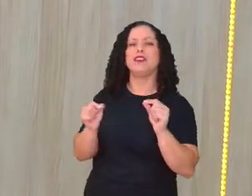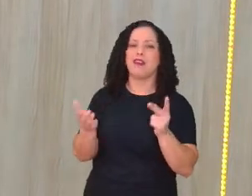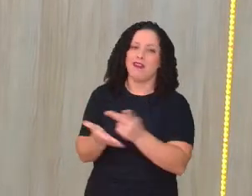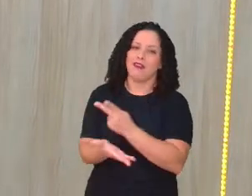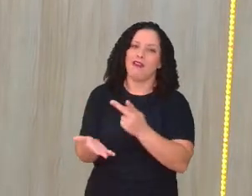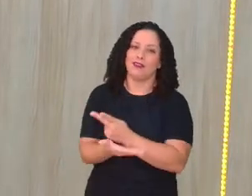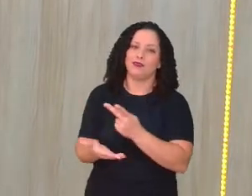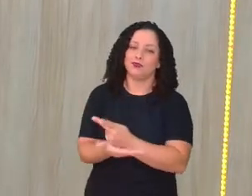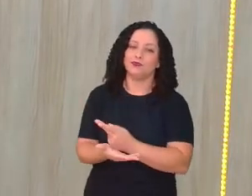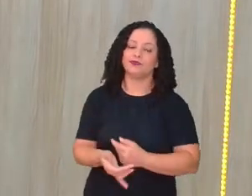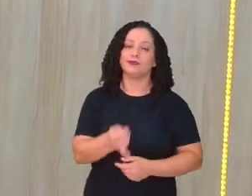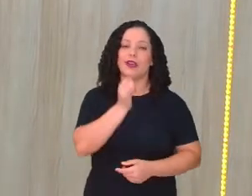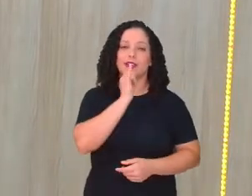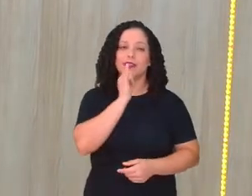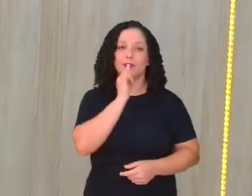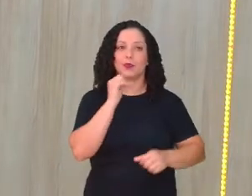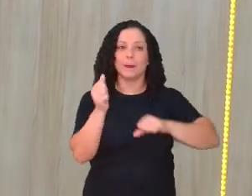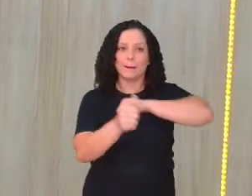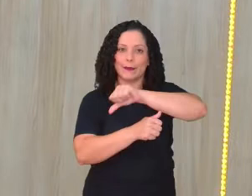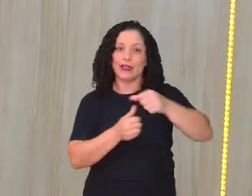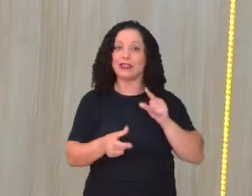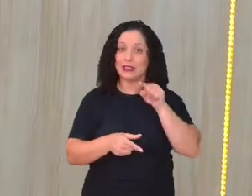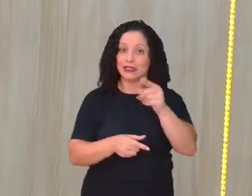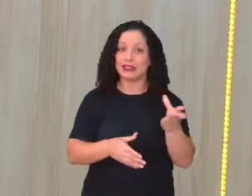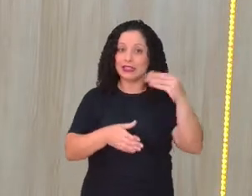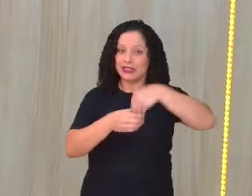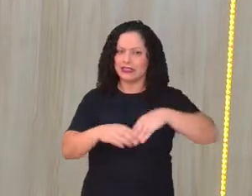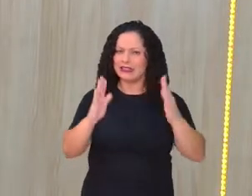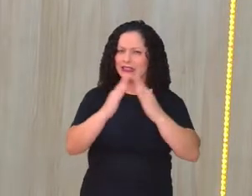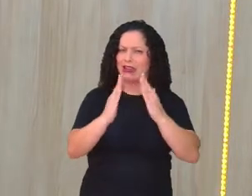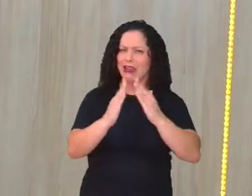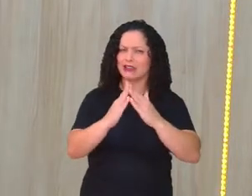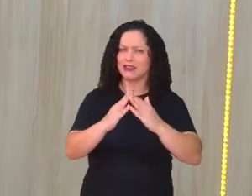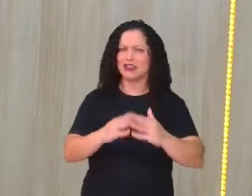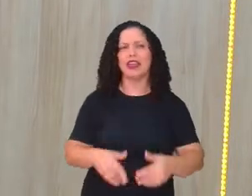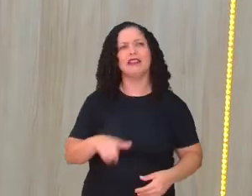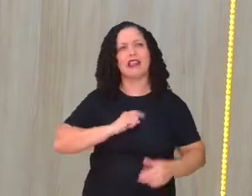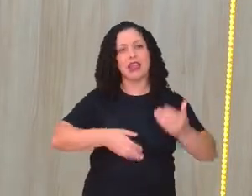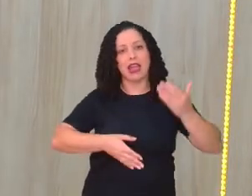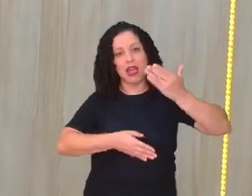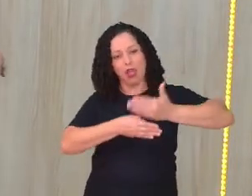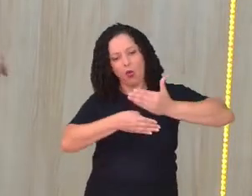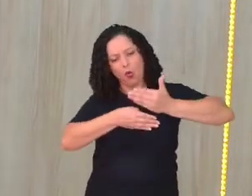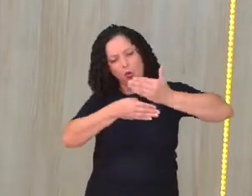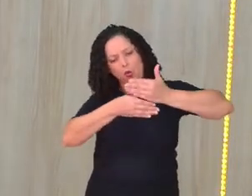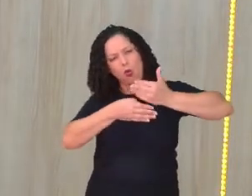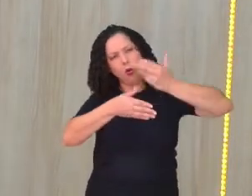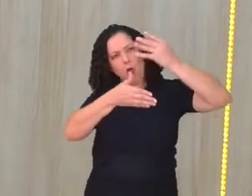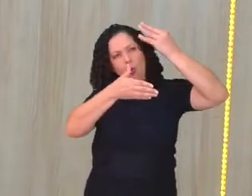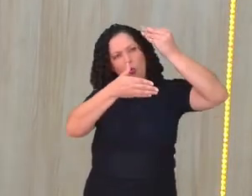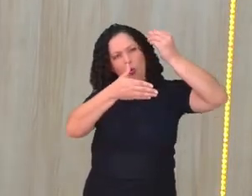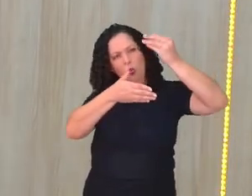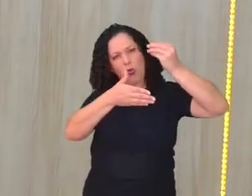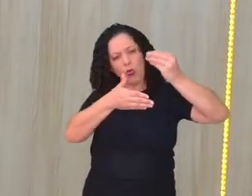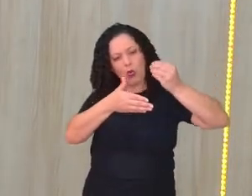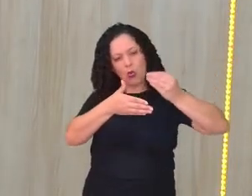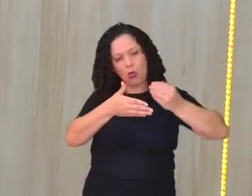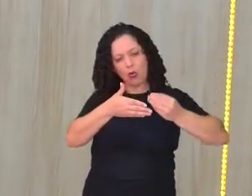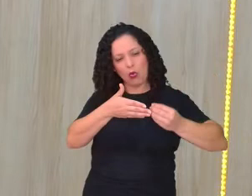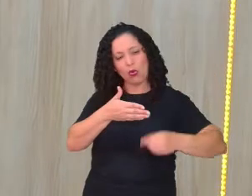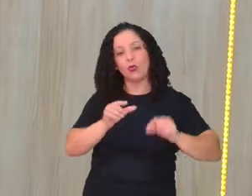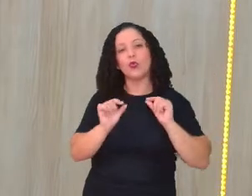você está na sua casa, né, e a sua casa, o reboco da parede, ele começa a cair. O que é que seu pai ou sua mãe vai